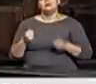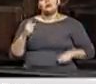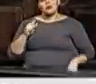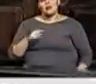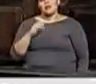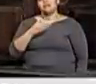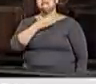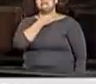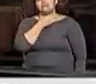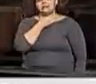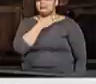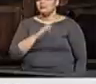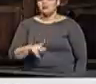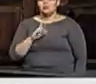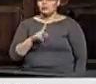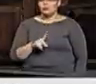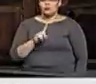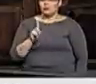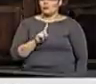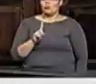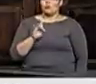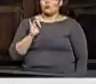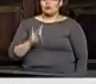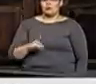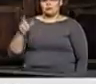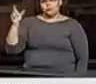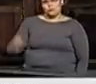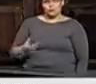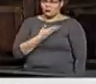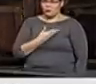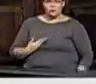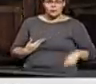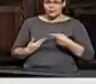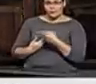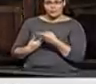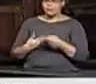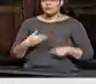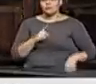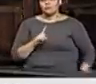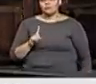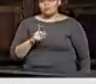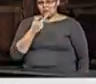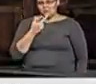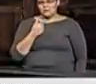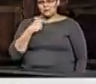A crise não é obra exclusiva do executivo. Um exemplo,